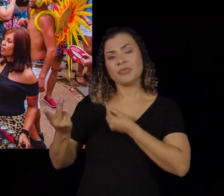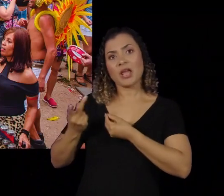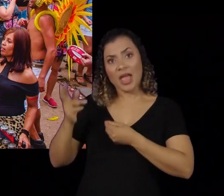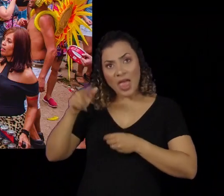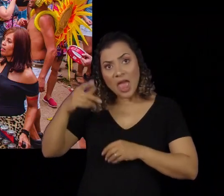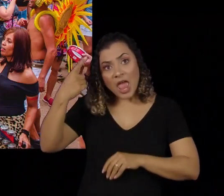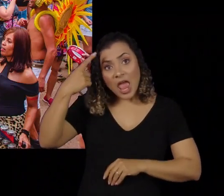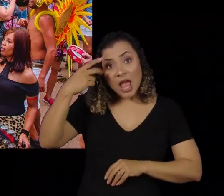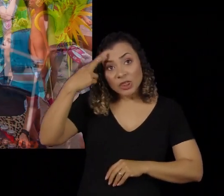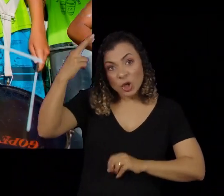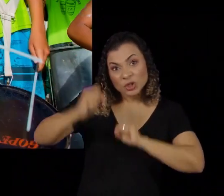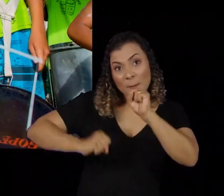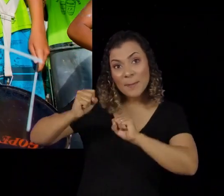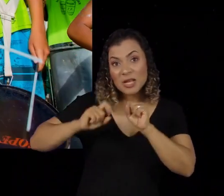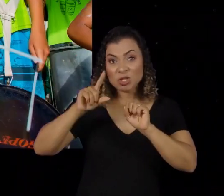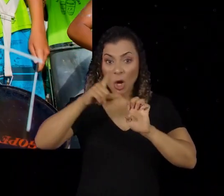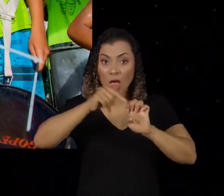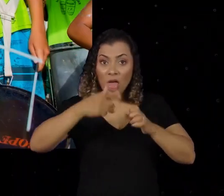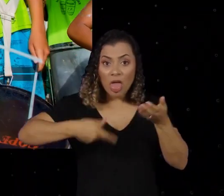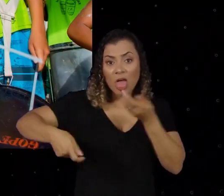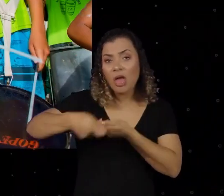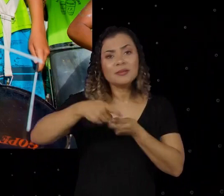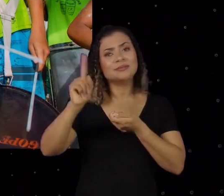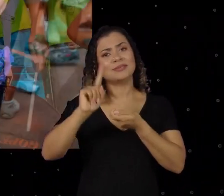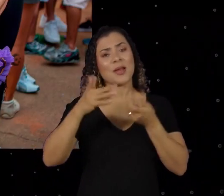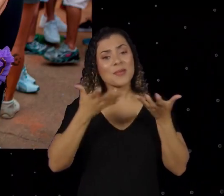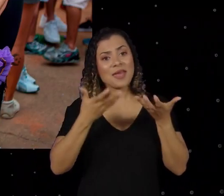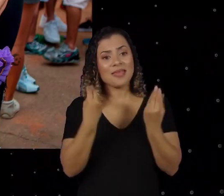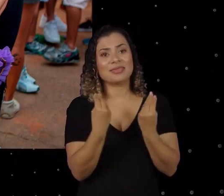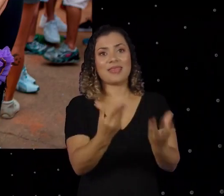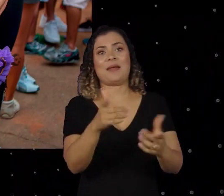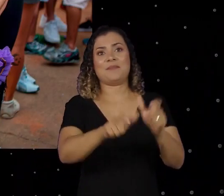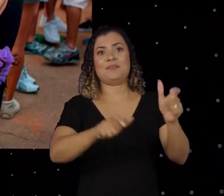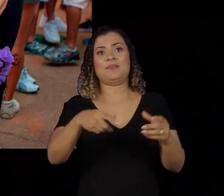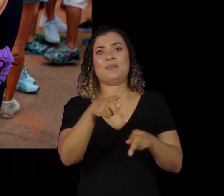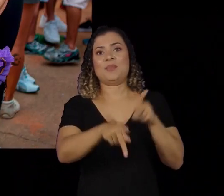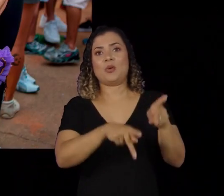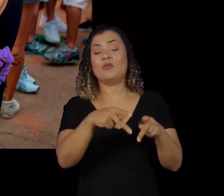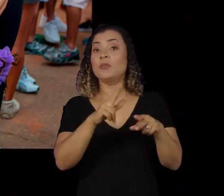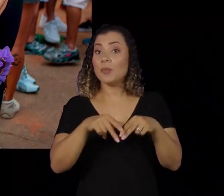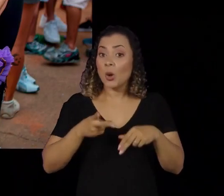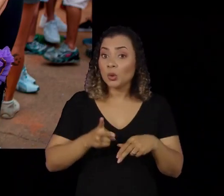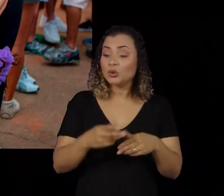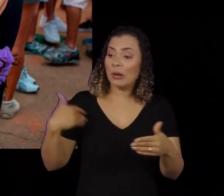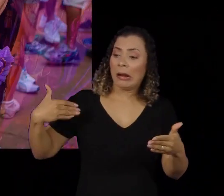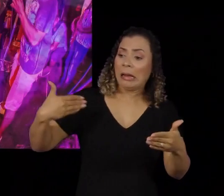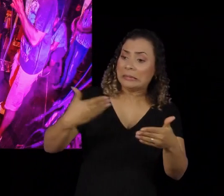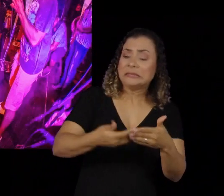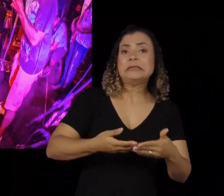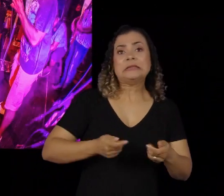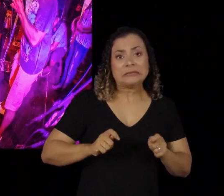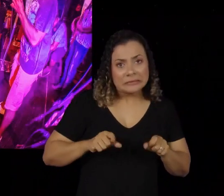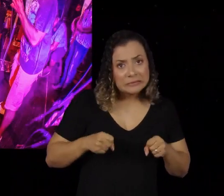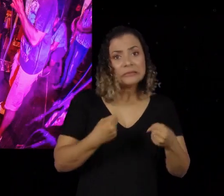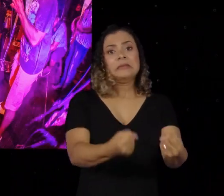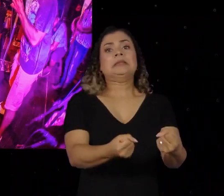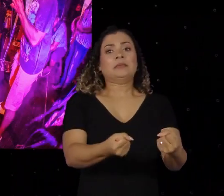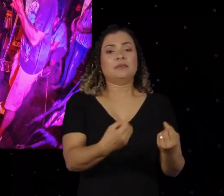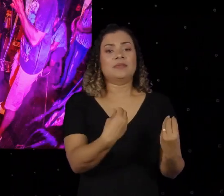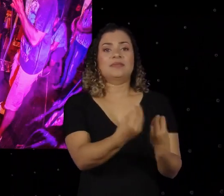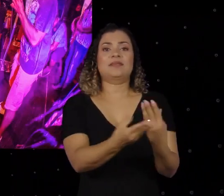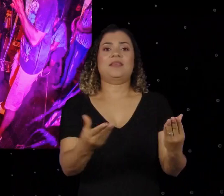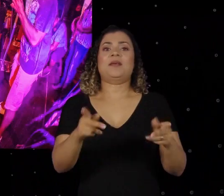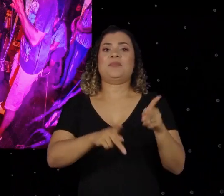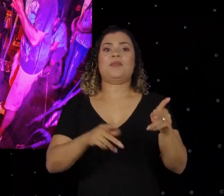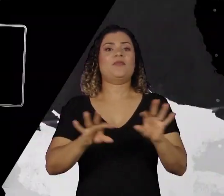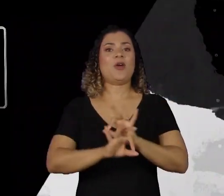empresarial, não. A gente quer ver as pessoas bem. E se a gente conseguir manter isso por quando a gente conseguir, até quando a gente conseguir,